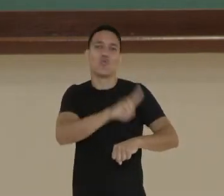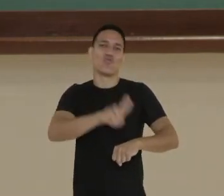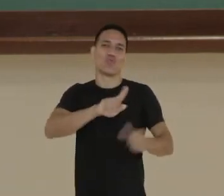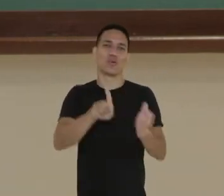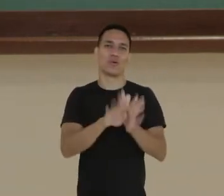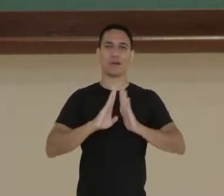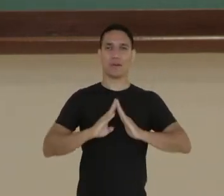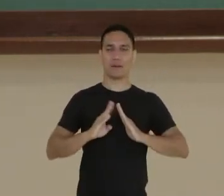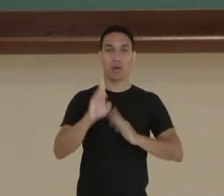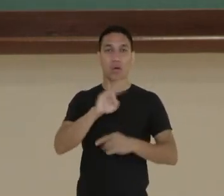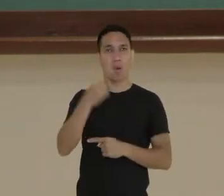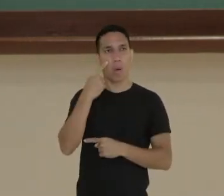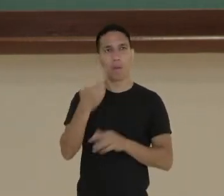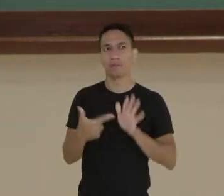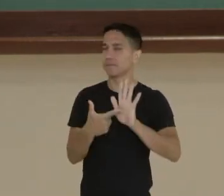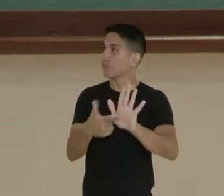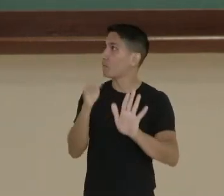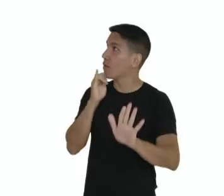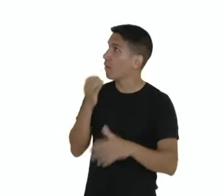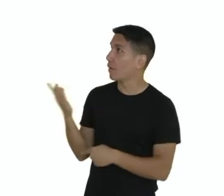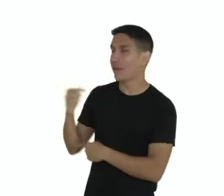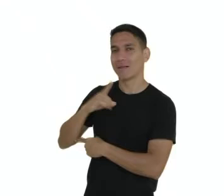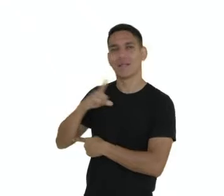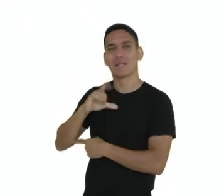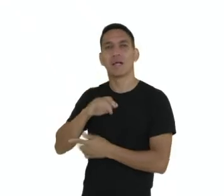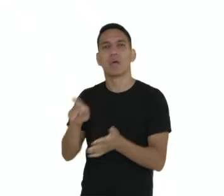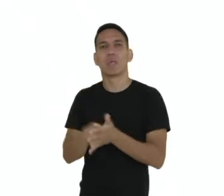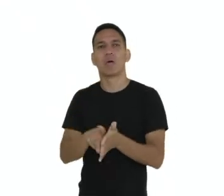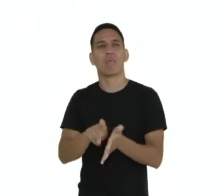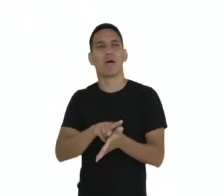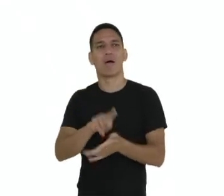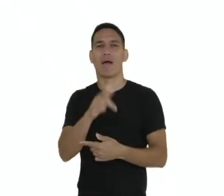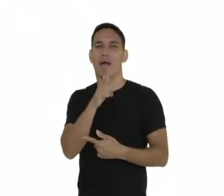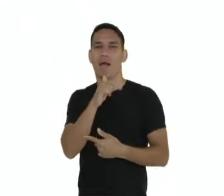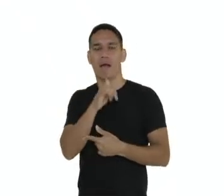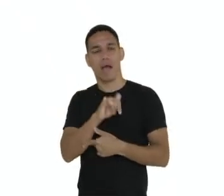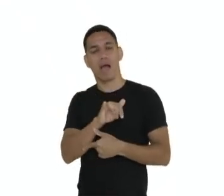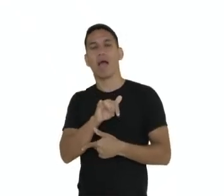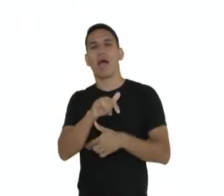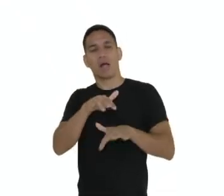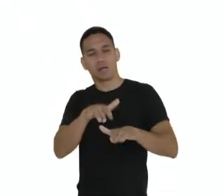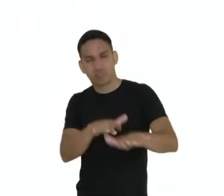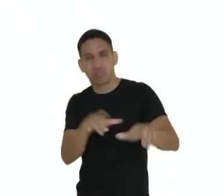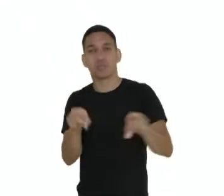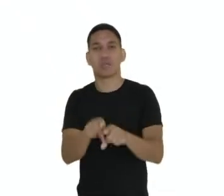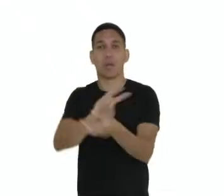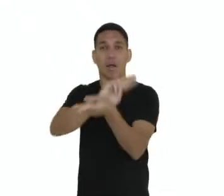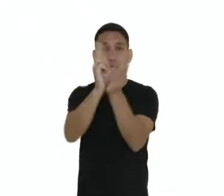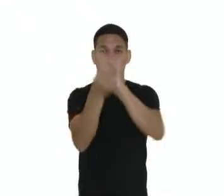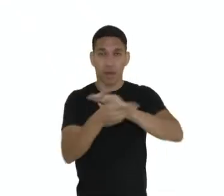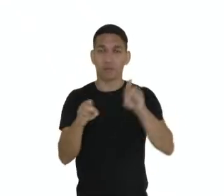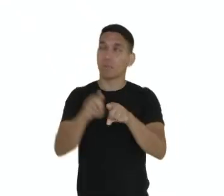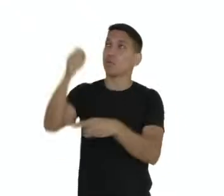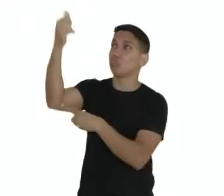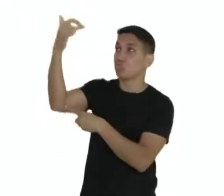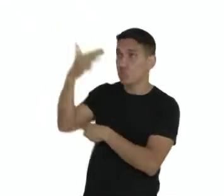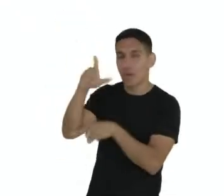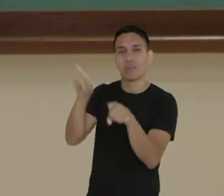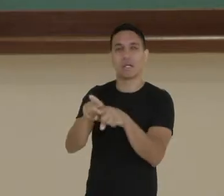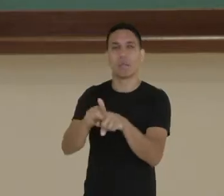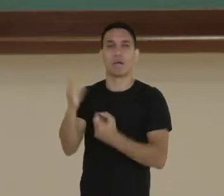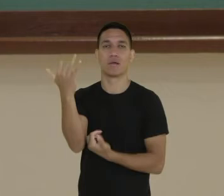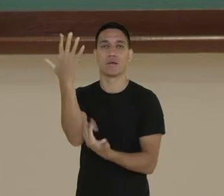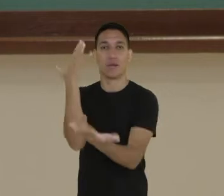está representado com exemplos de energia hidrelétrica, a eólica, a solar e a biomassa. E